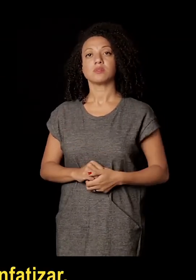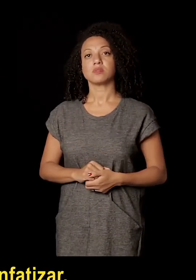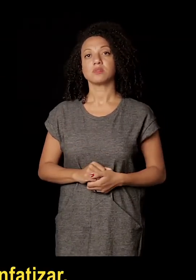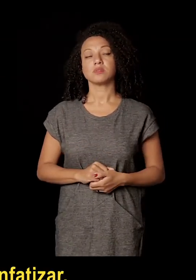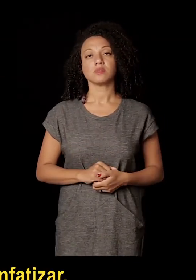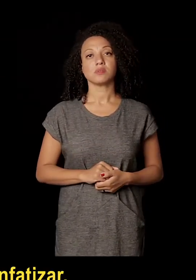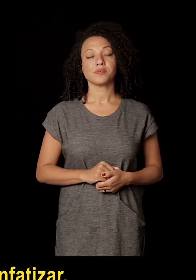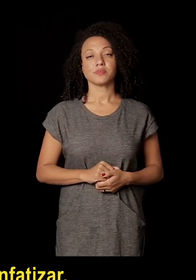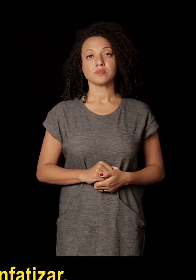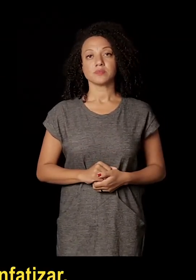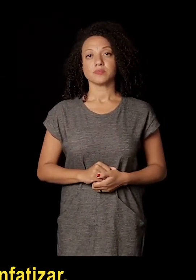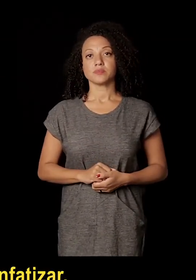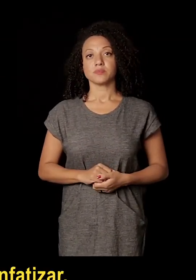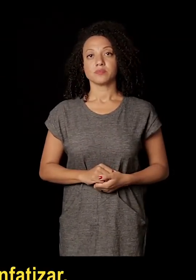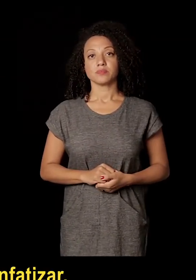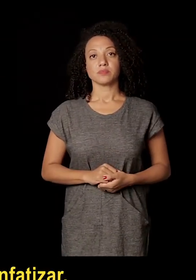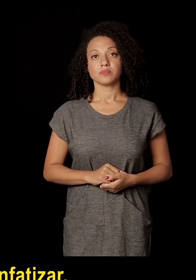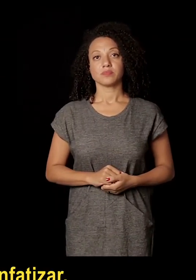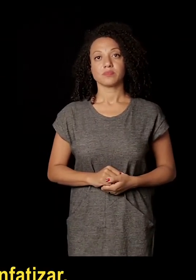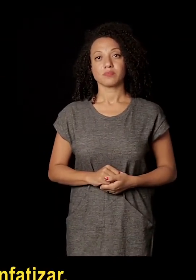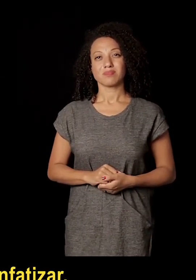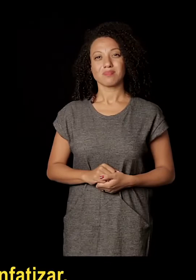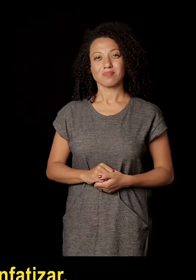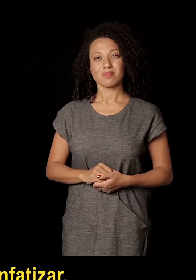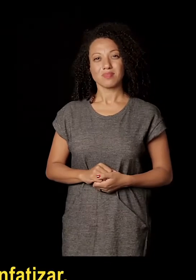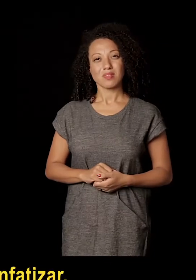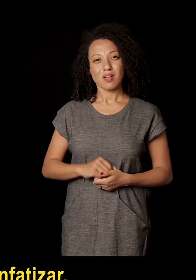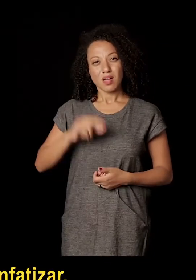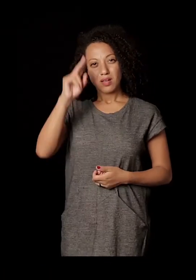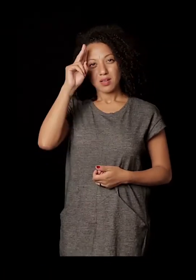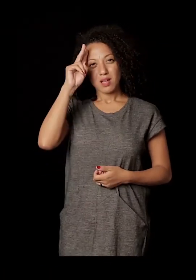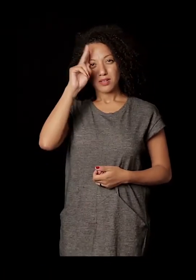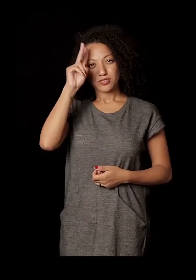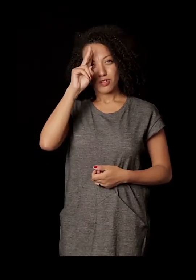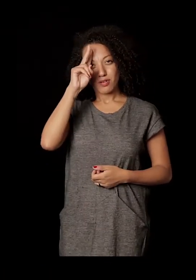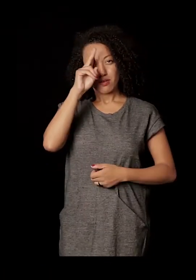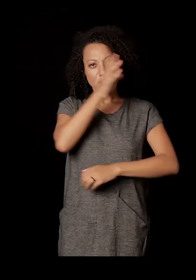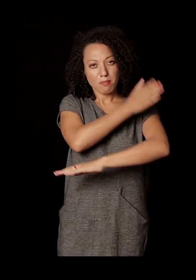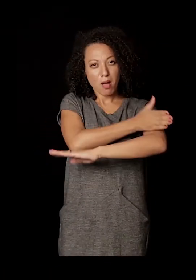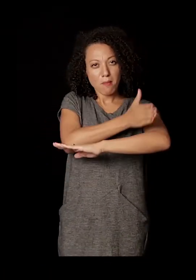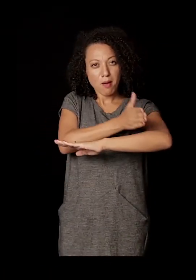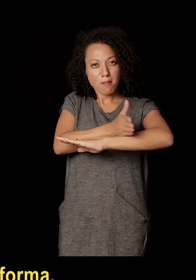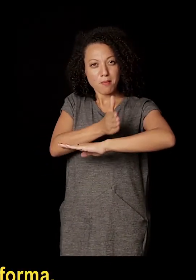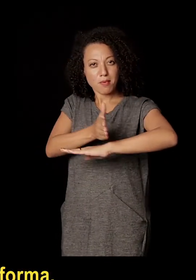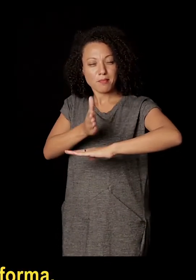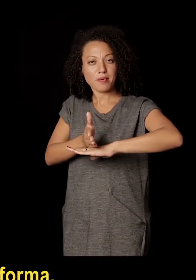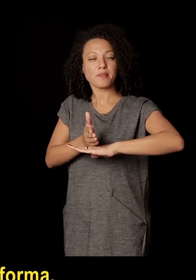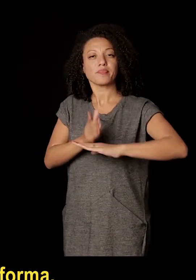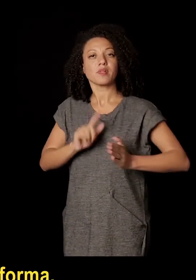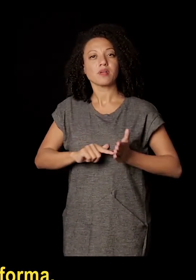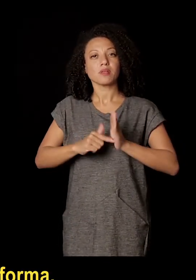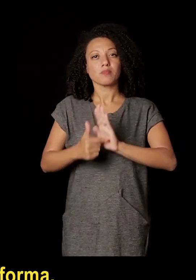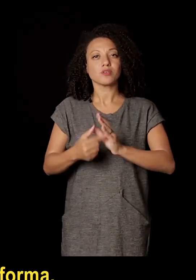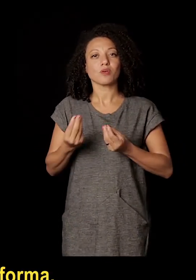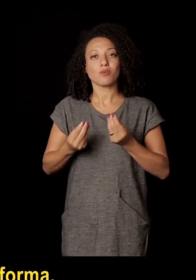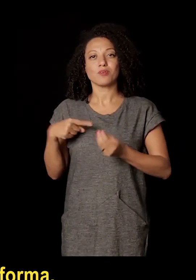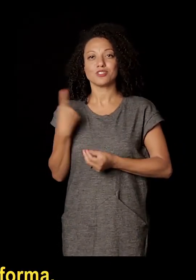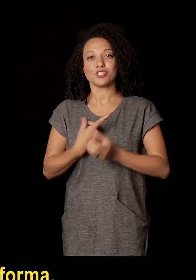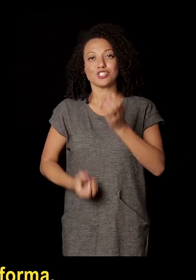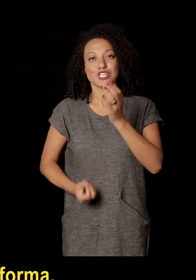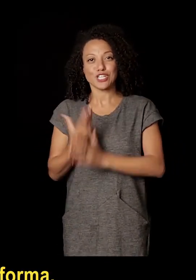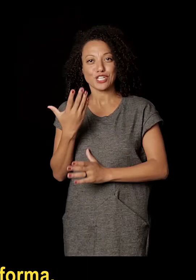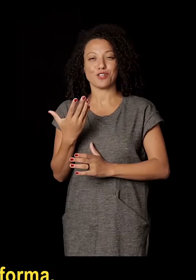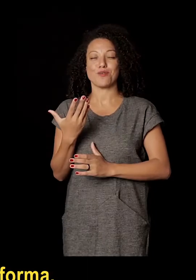que nessa nossa linha do tempo, em que a gente busca lá atrás essa construção dessa plataforma,